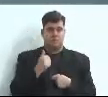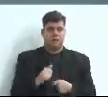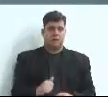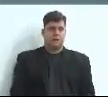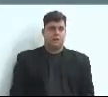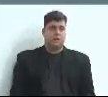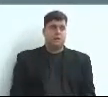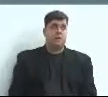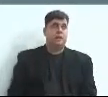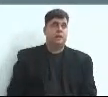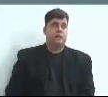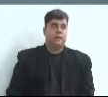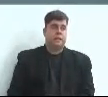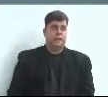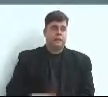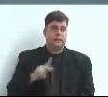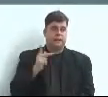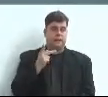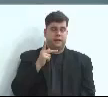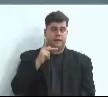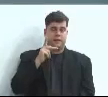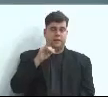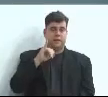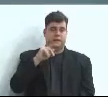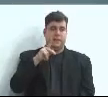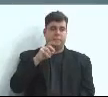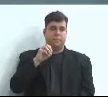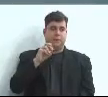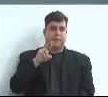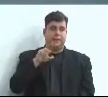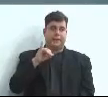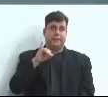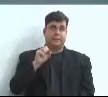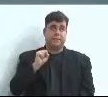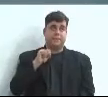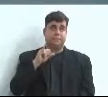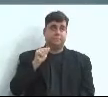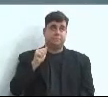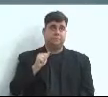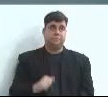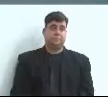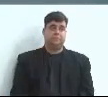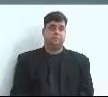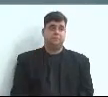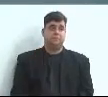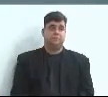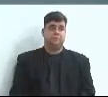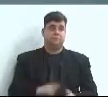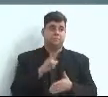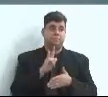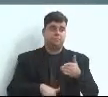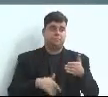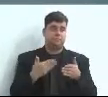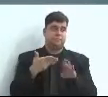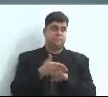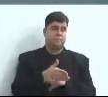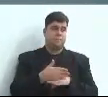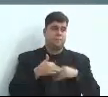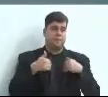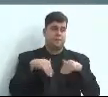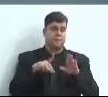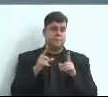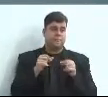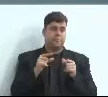hipocrisia mudar a cor da pele, vereador Adonias, no documento para ter acesso a mais dinheiro do fundo